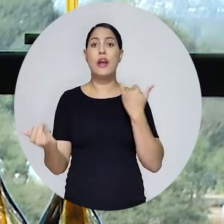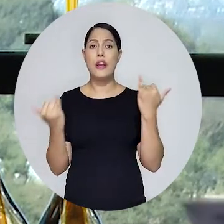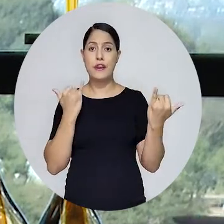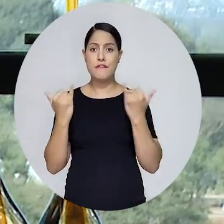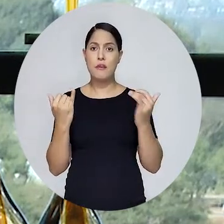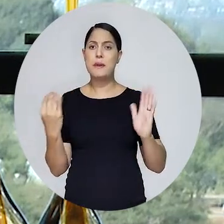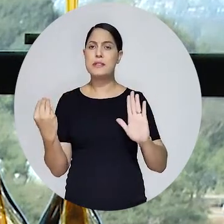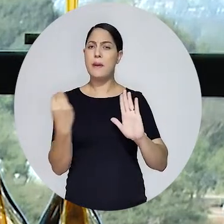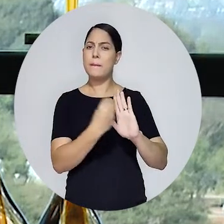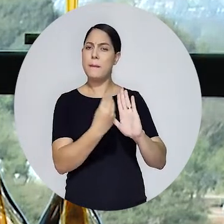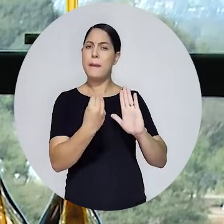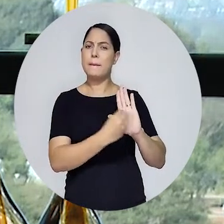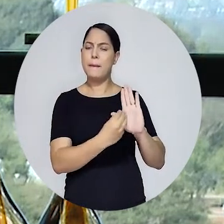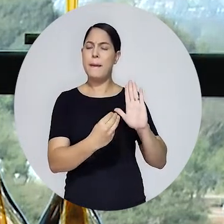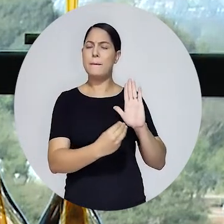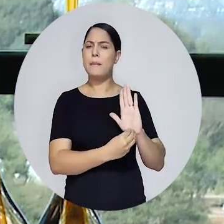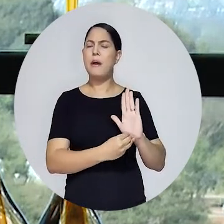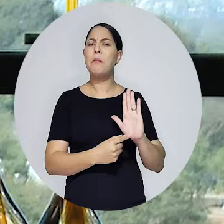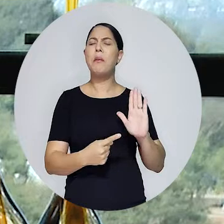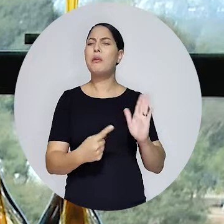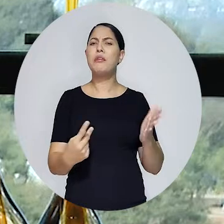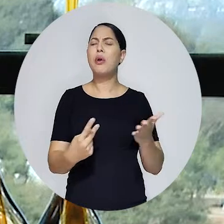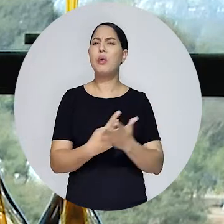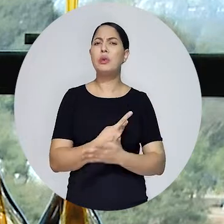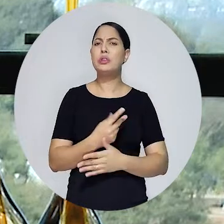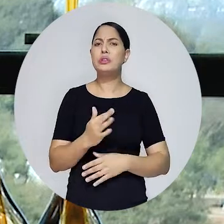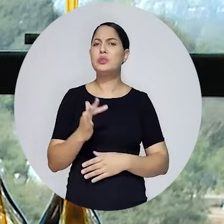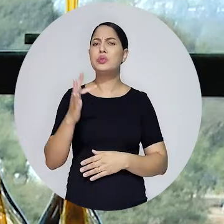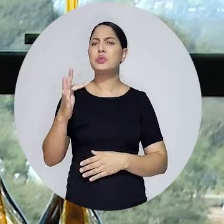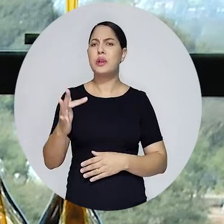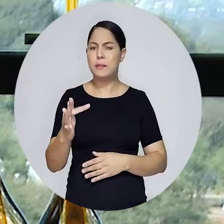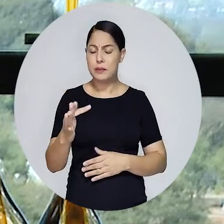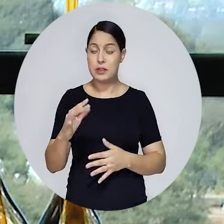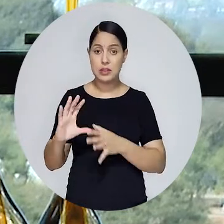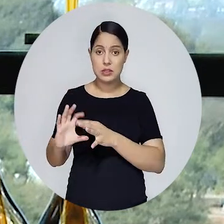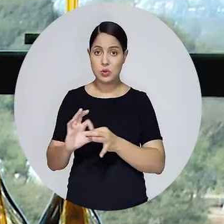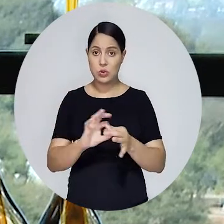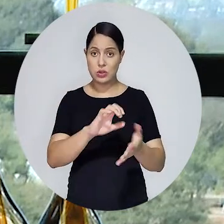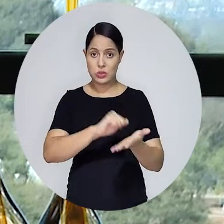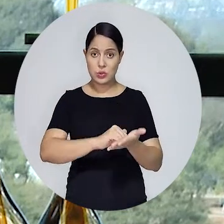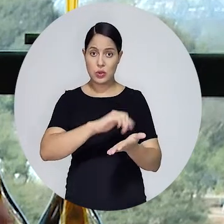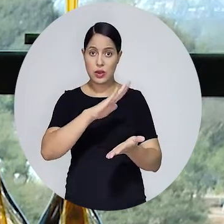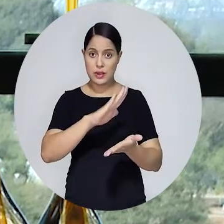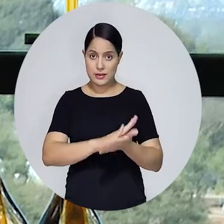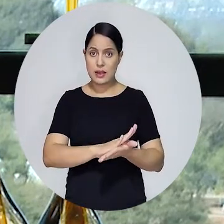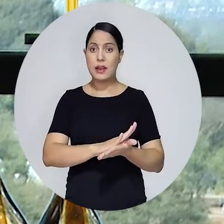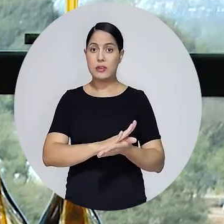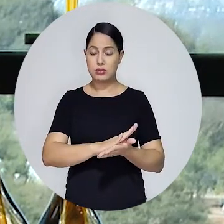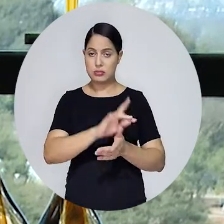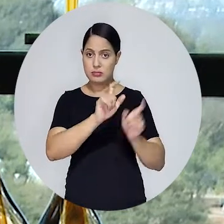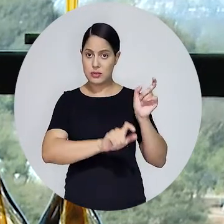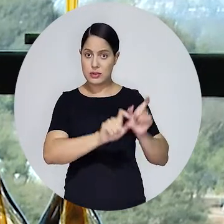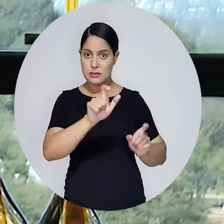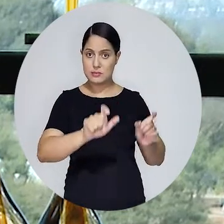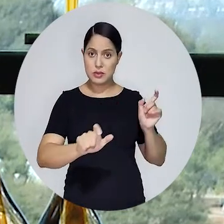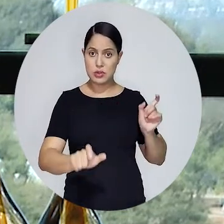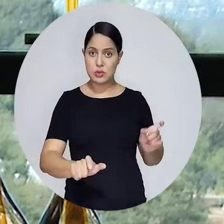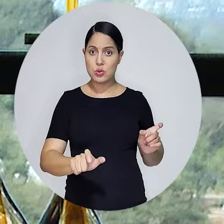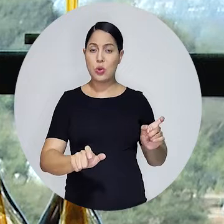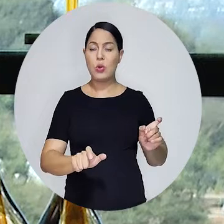ser alimentado com esta informação. Qual é a consequência de nós termos hoje, pelo Conselho da